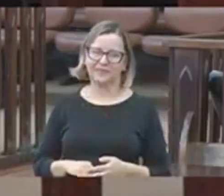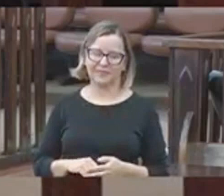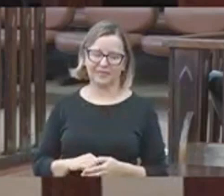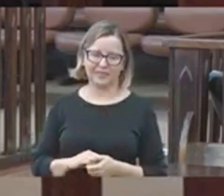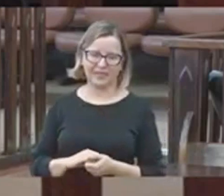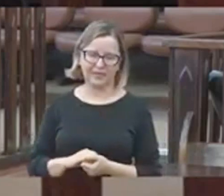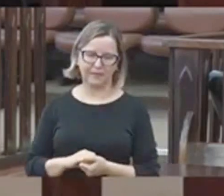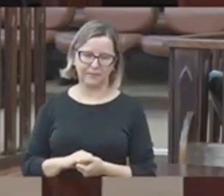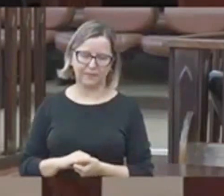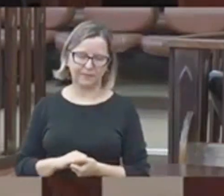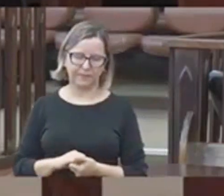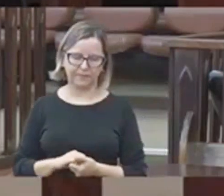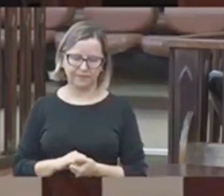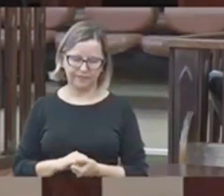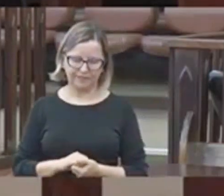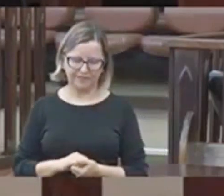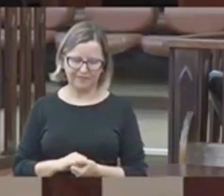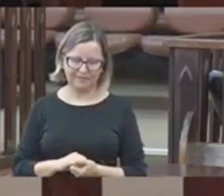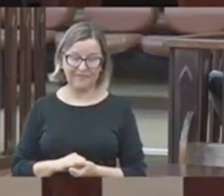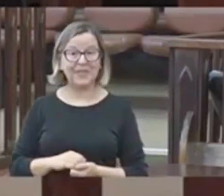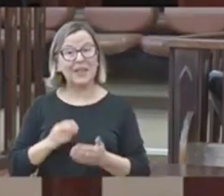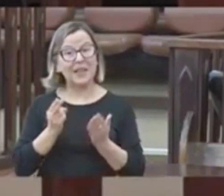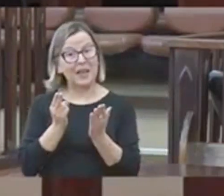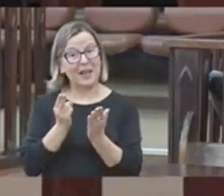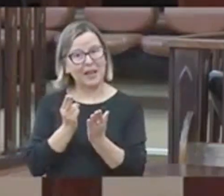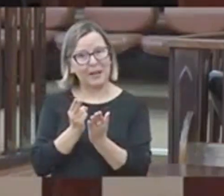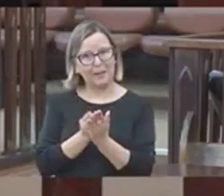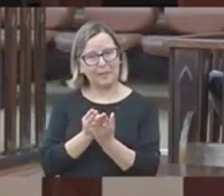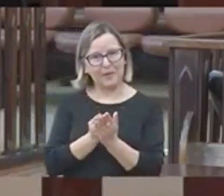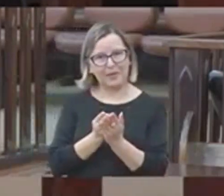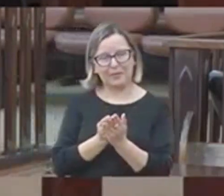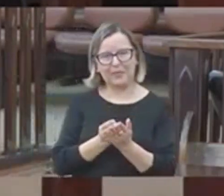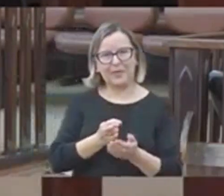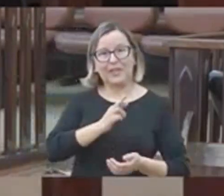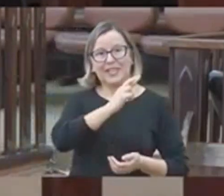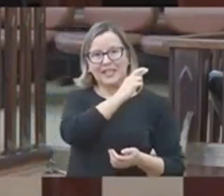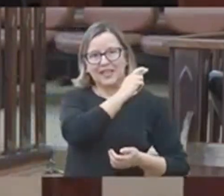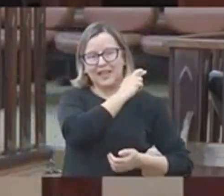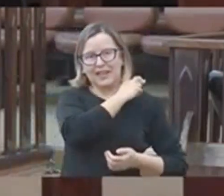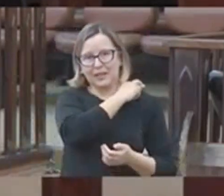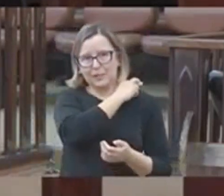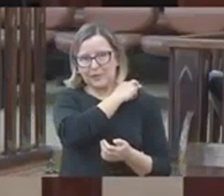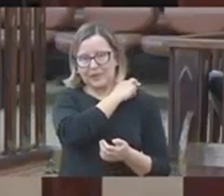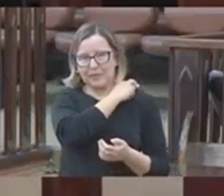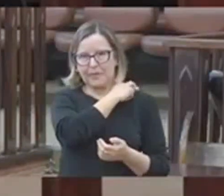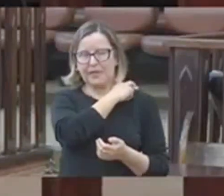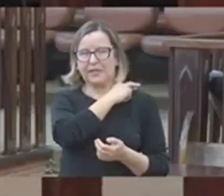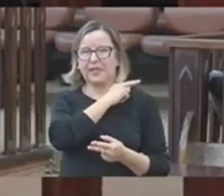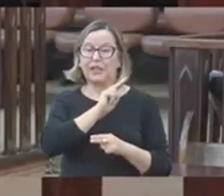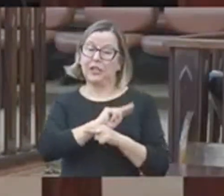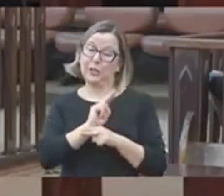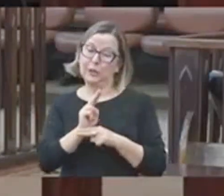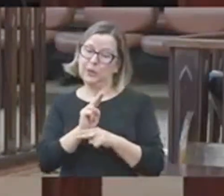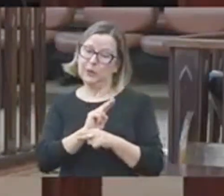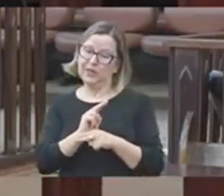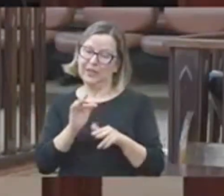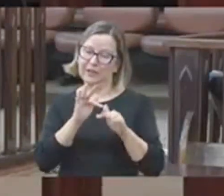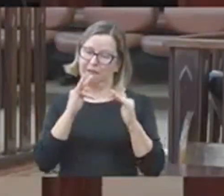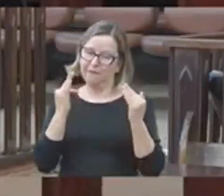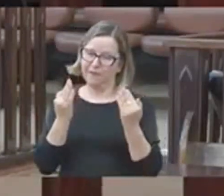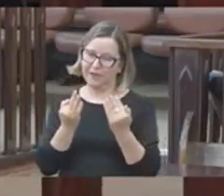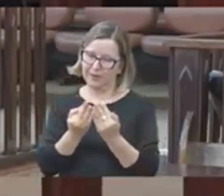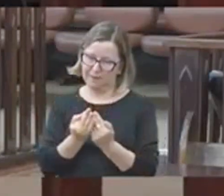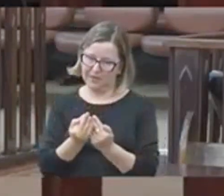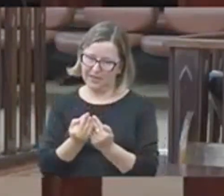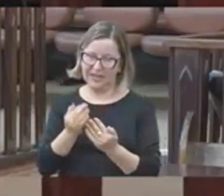bem, embora a responsabilidade do cuidado e direção da família esteja sobre os ombros